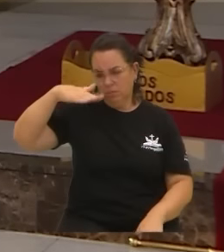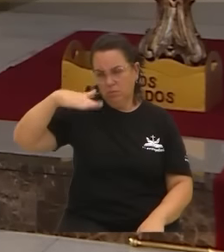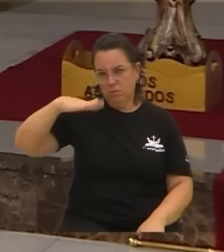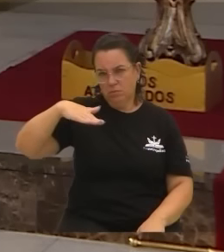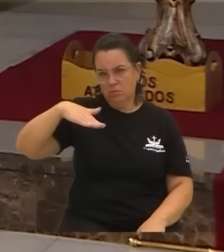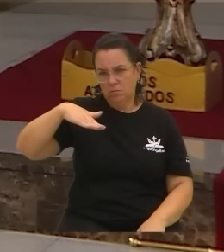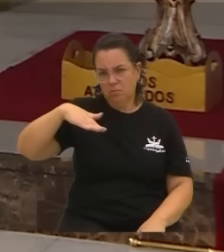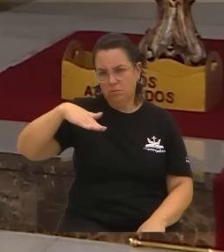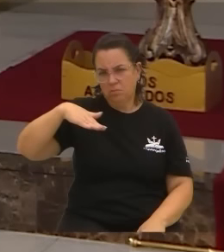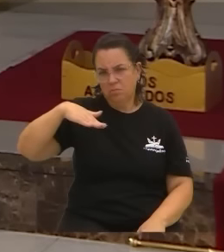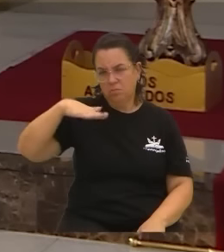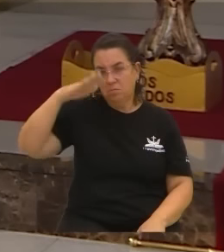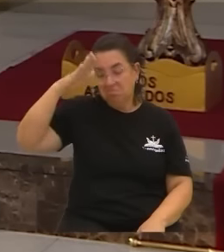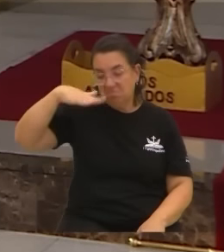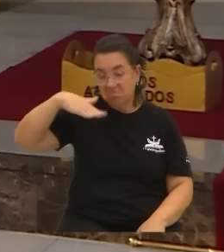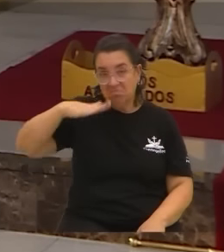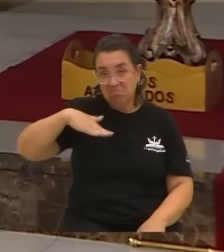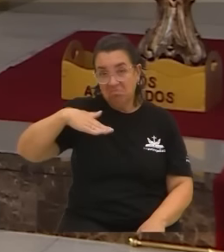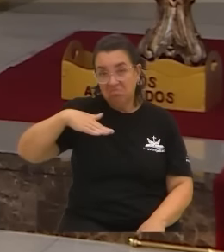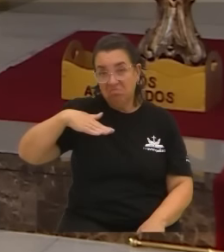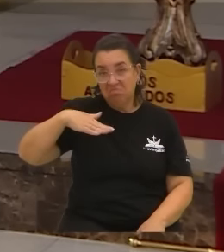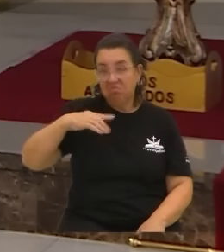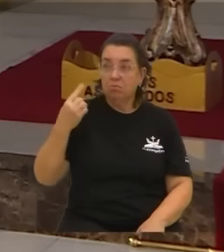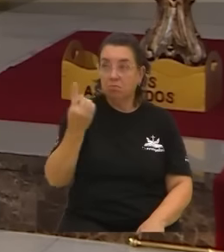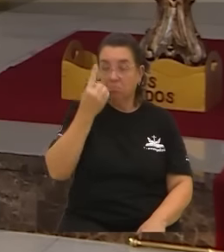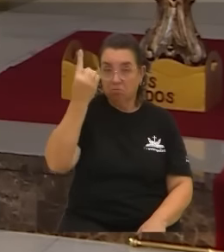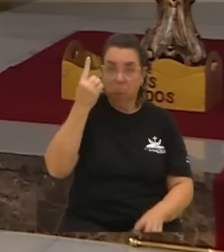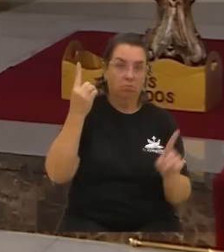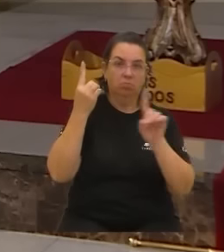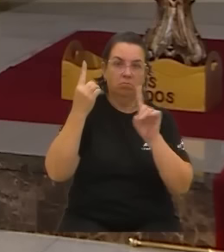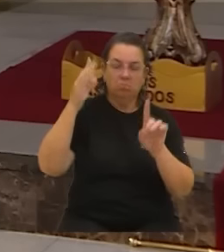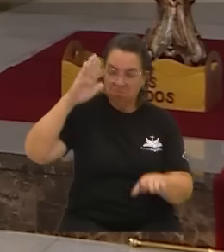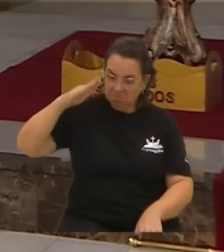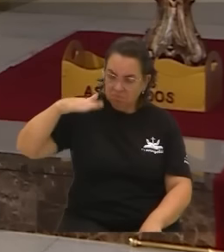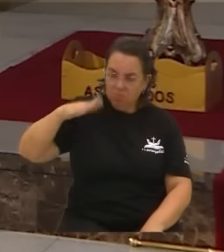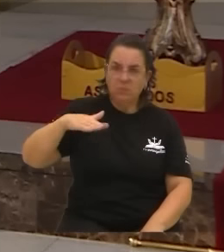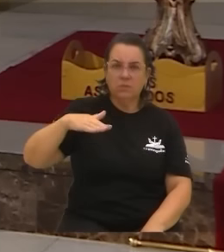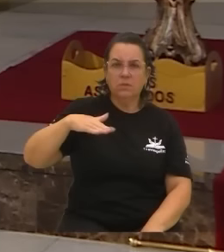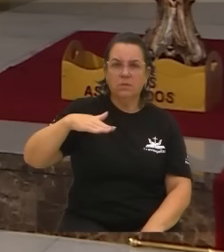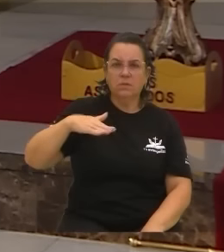muito baixinho, gente, é muito baixinho,